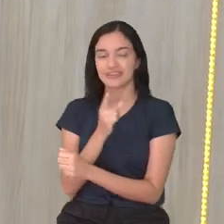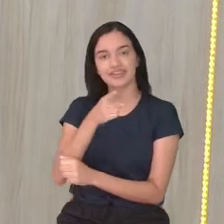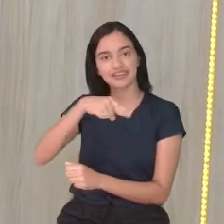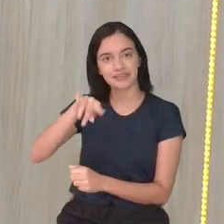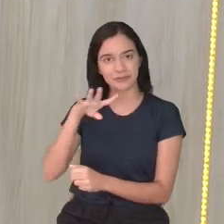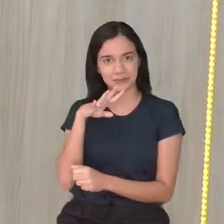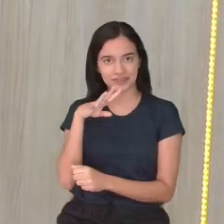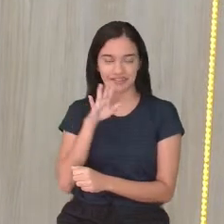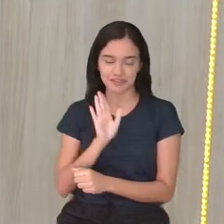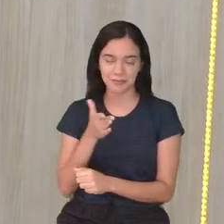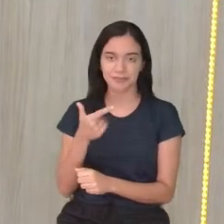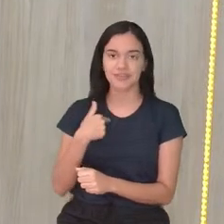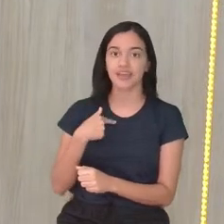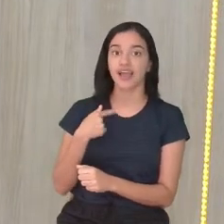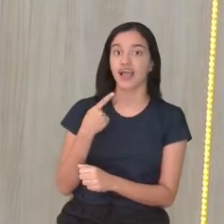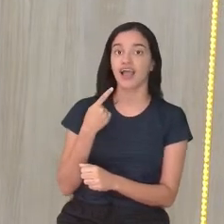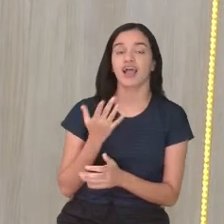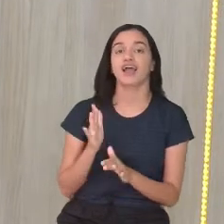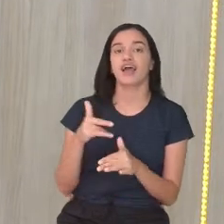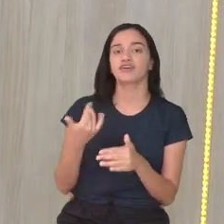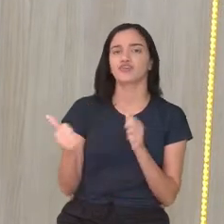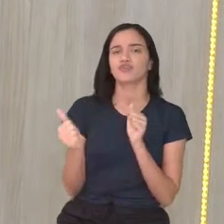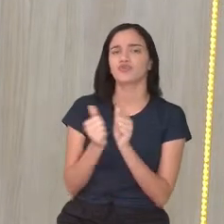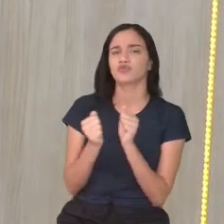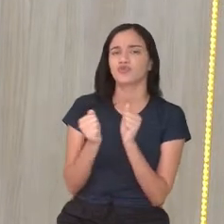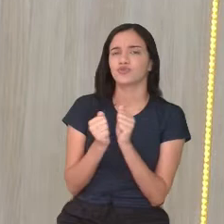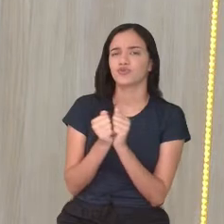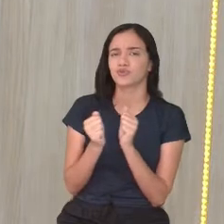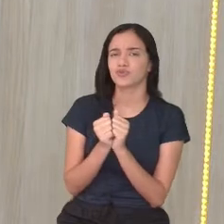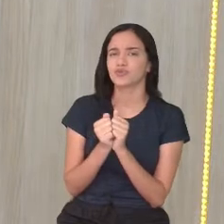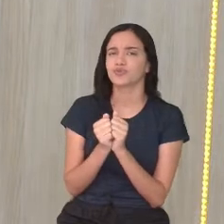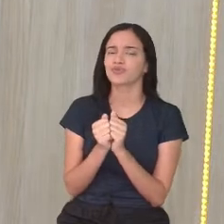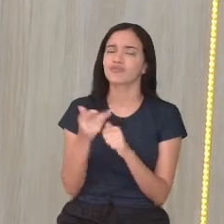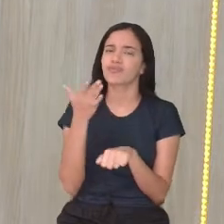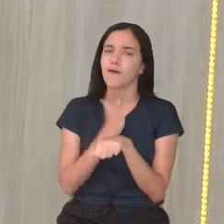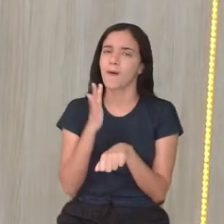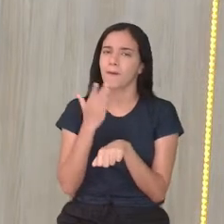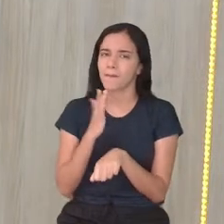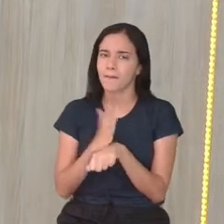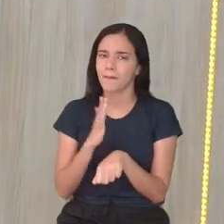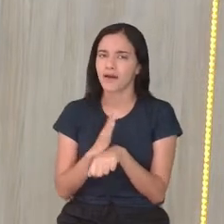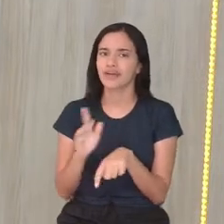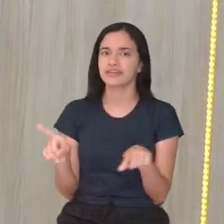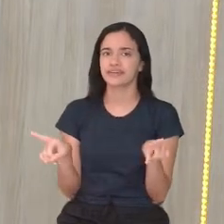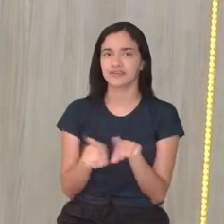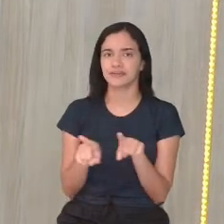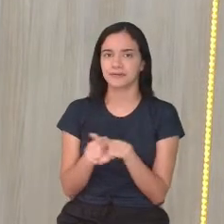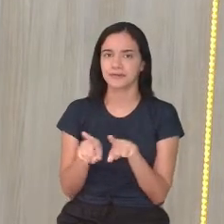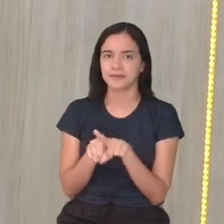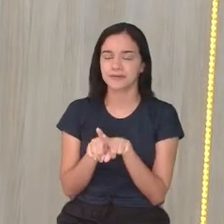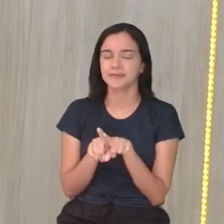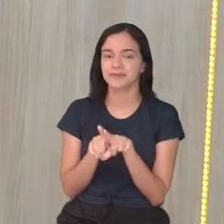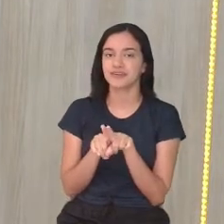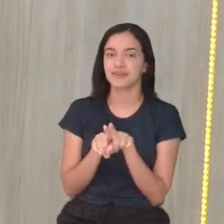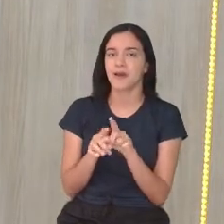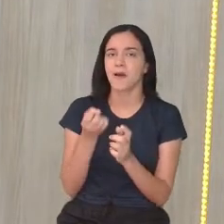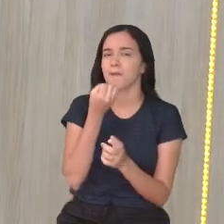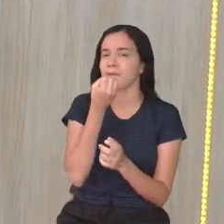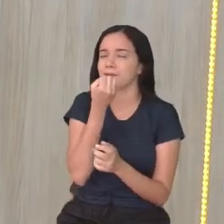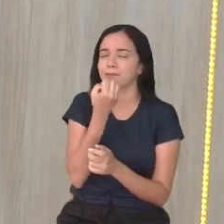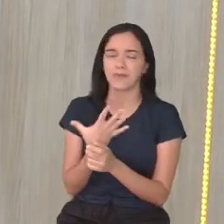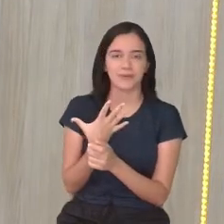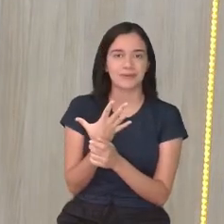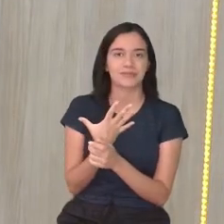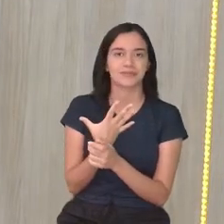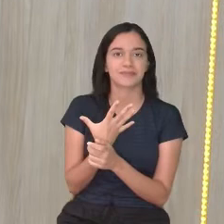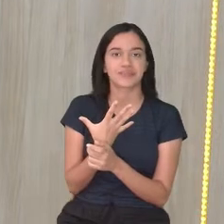também aqui, de ver a gente junto, né? Vez ou outra a gente tem umas práticas aqui, e ela é fera, fera demais.